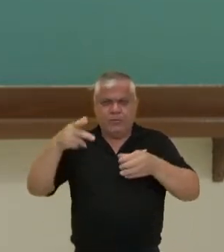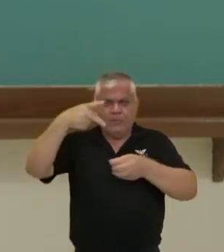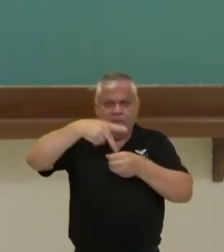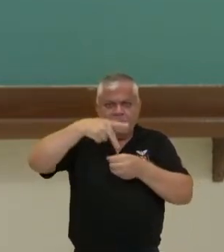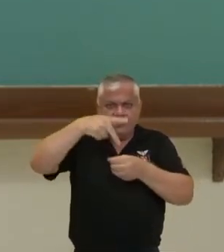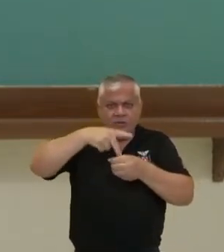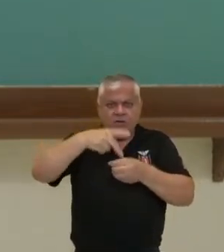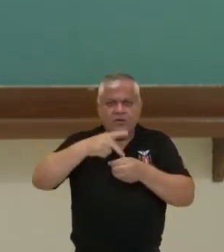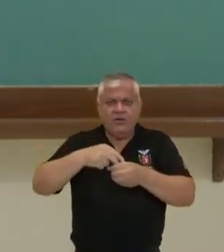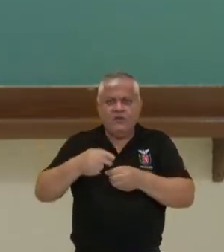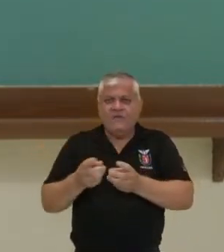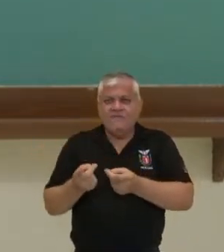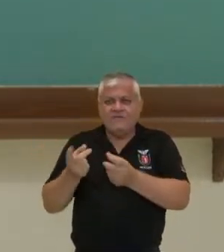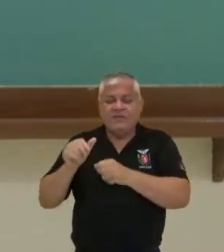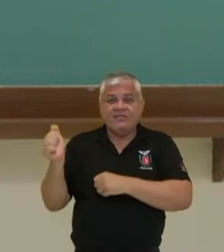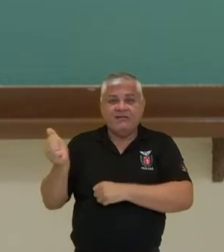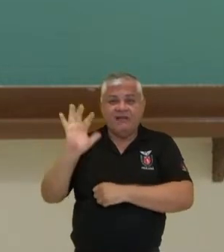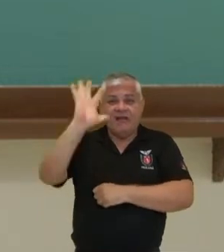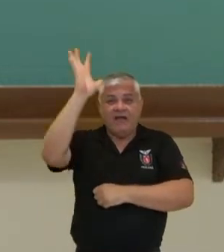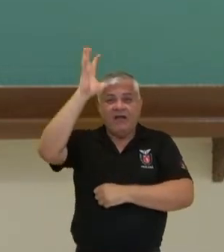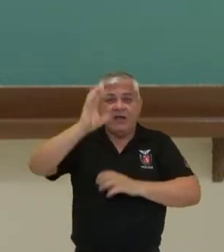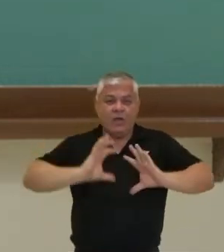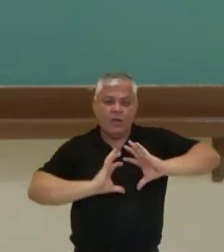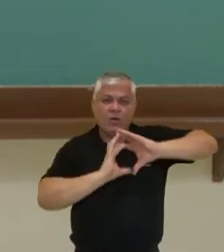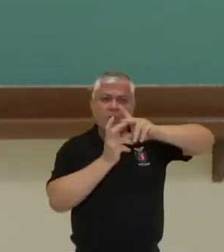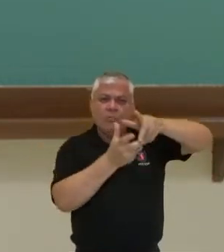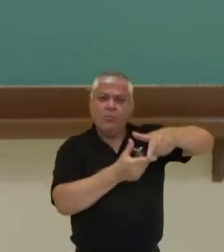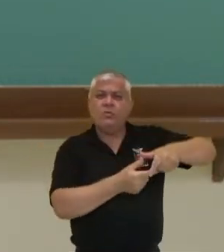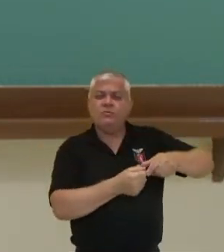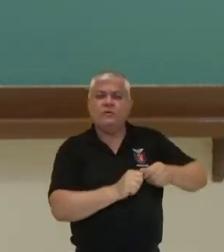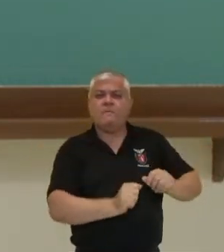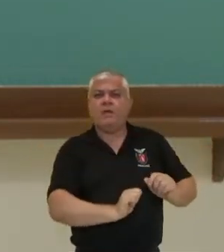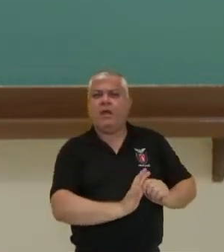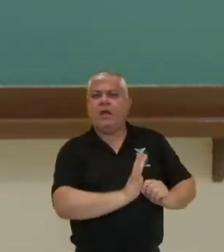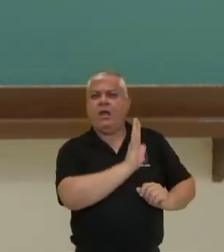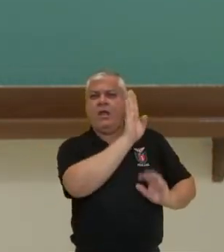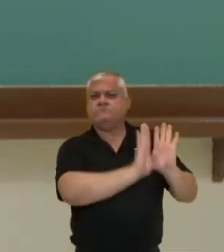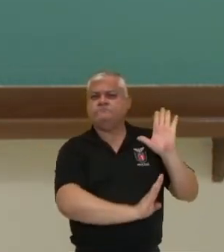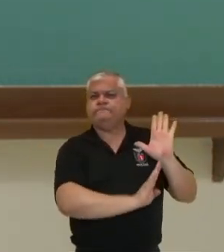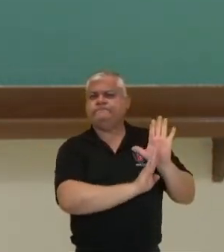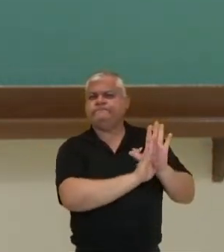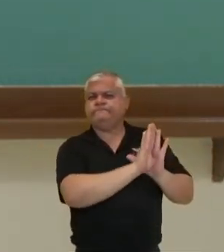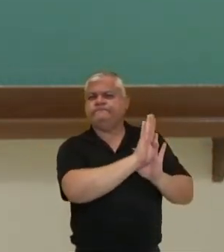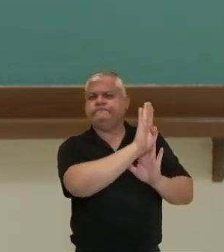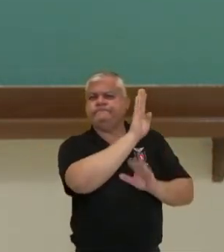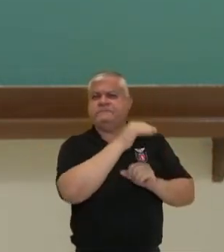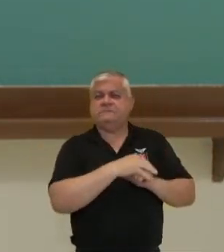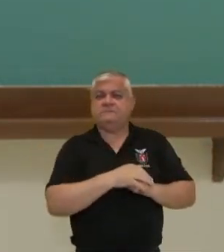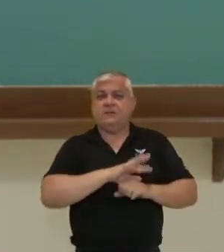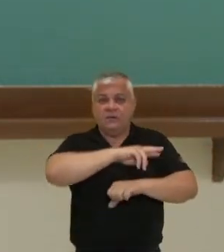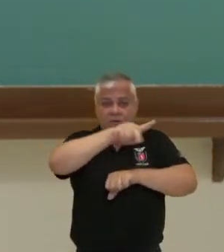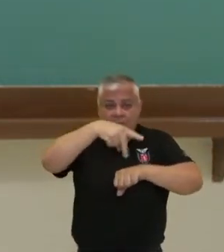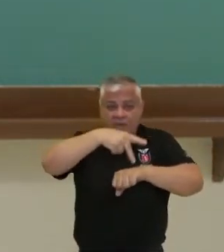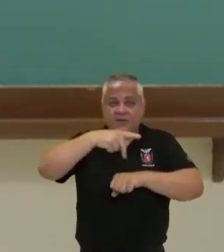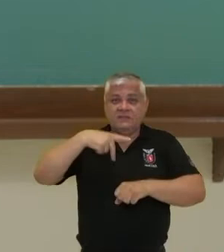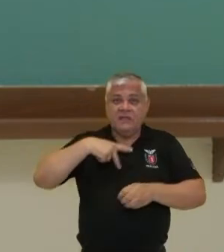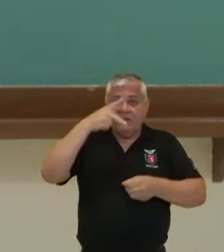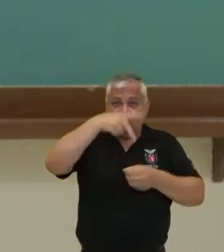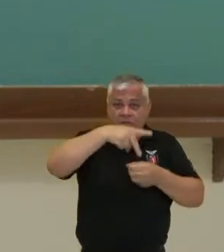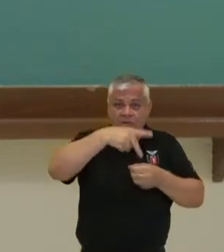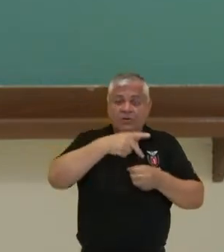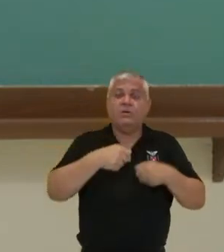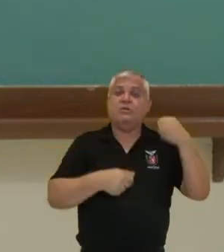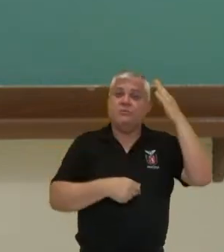o petróleo mais caro o petróleo do mundo inteiro acaba subindo por mais que o país produz o petróleo como é o caso do